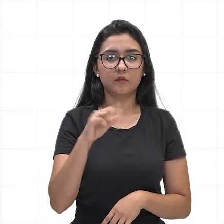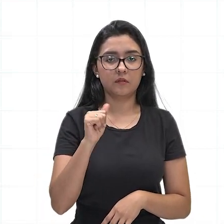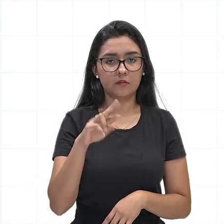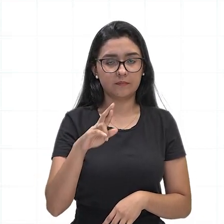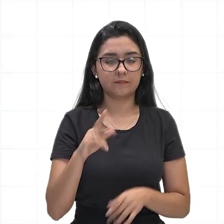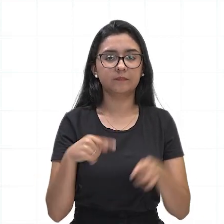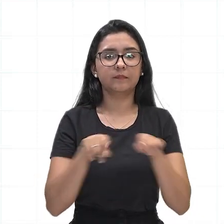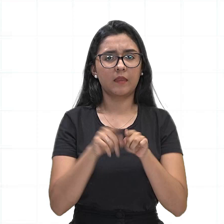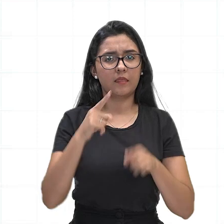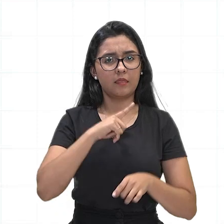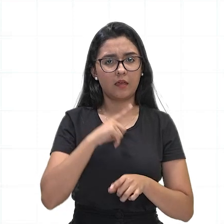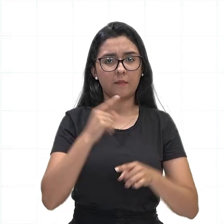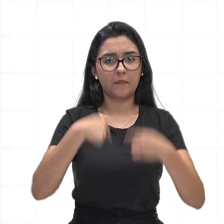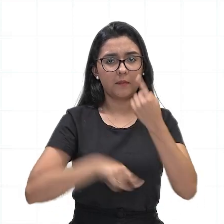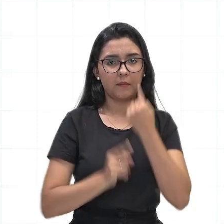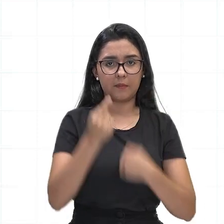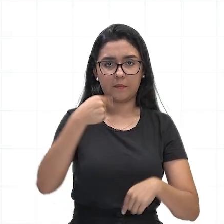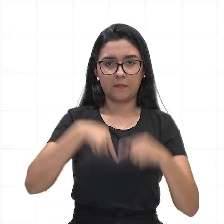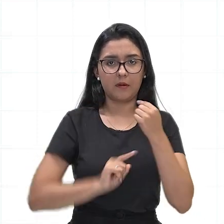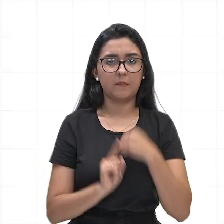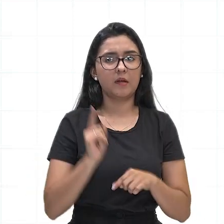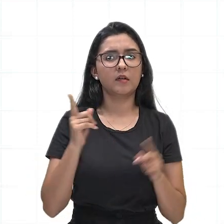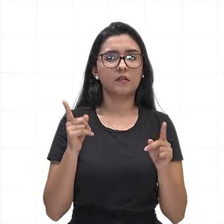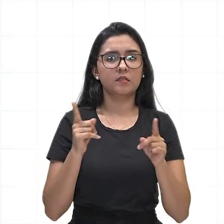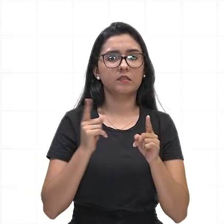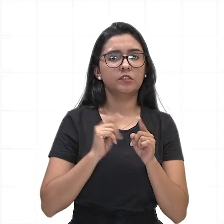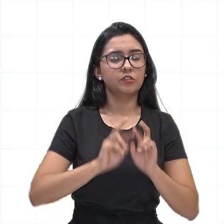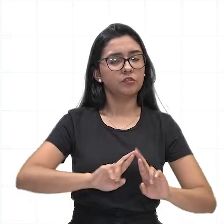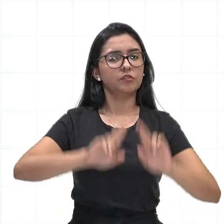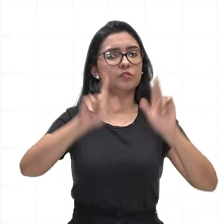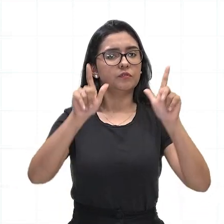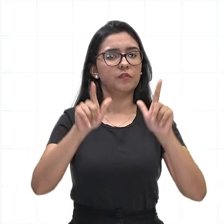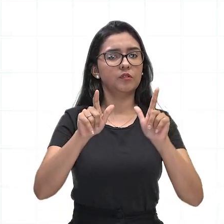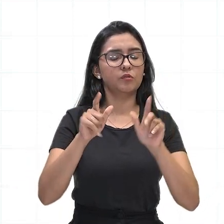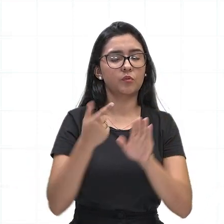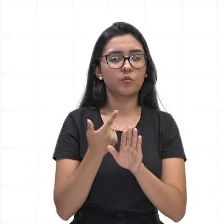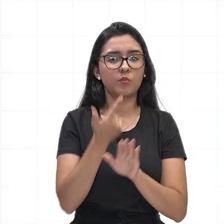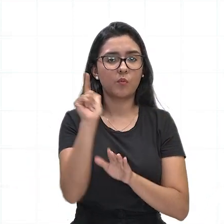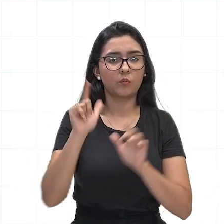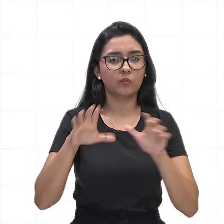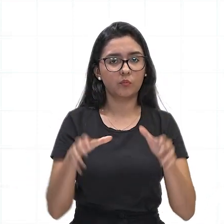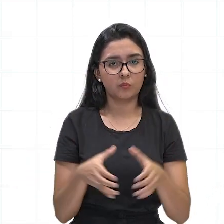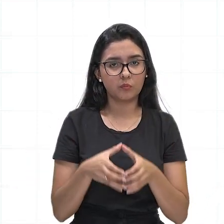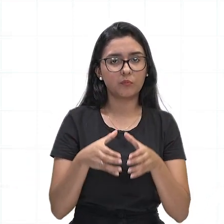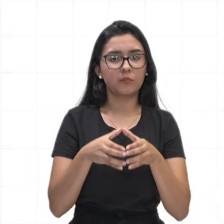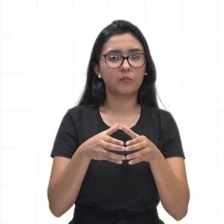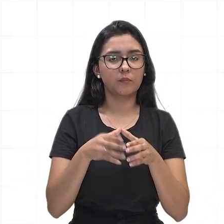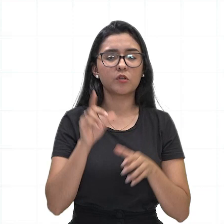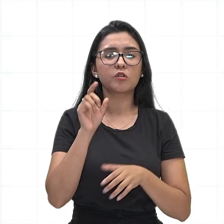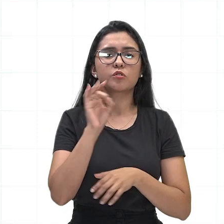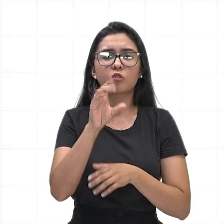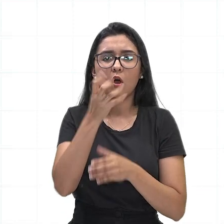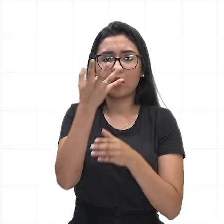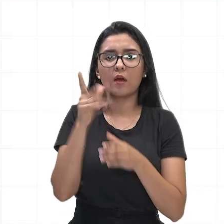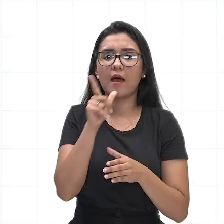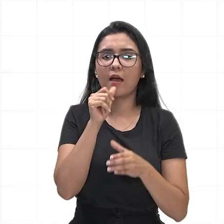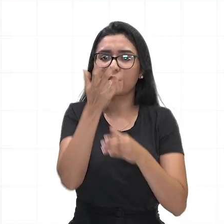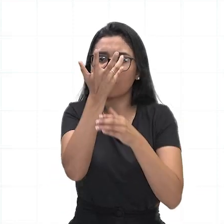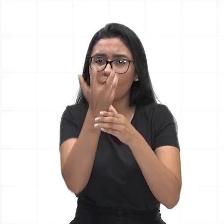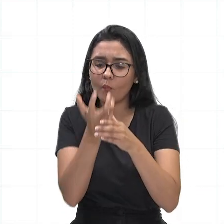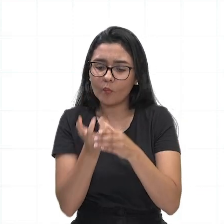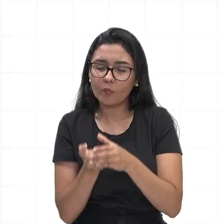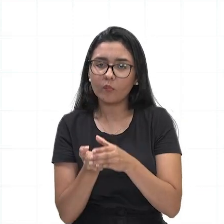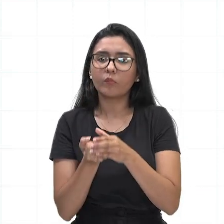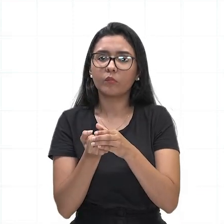já um sistema digestório, né, mais complexo do que era aí nos poríferos, né? Que só filtravam a